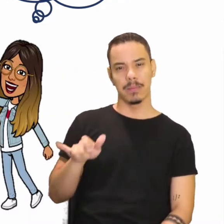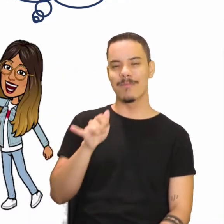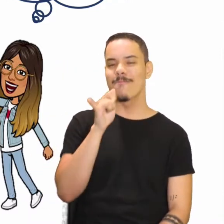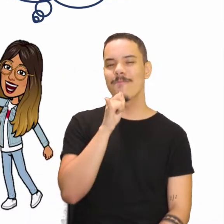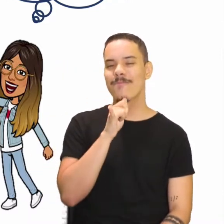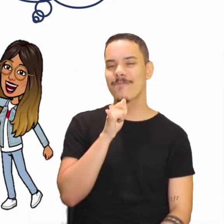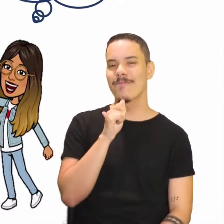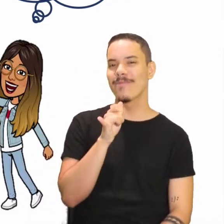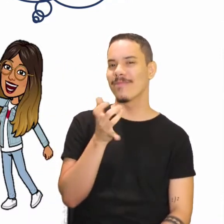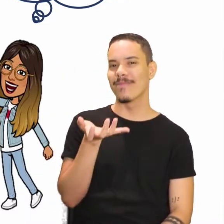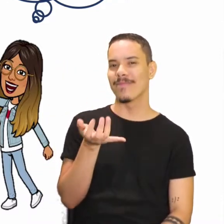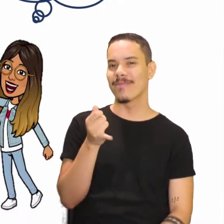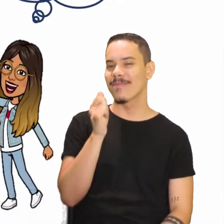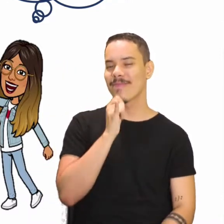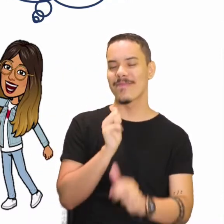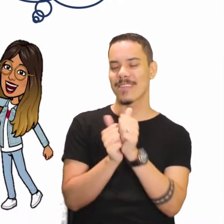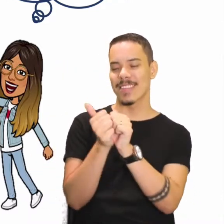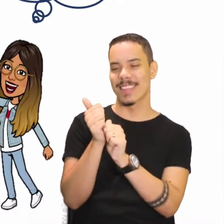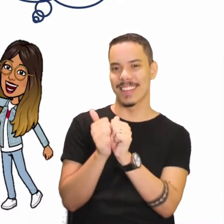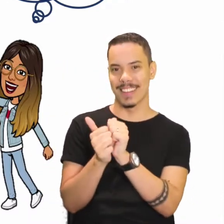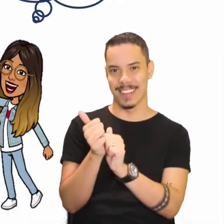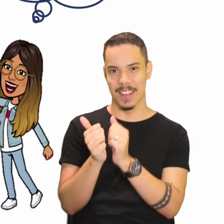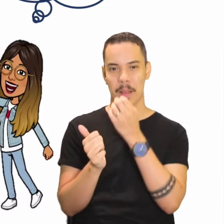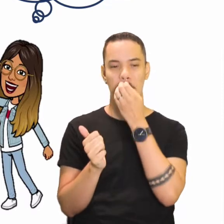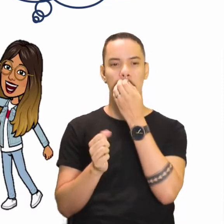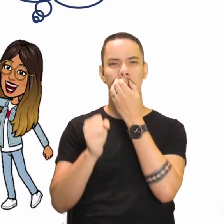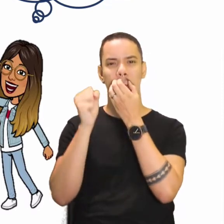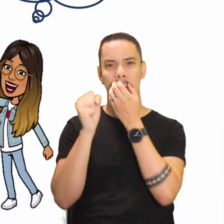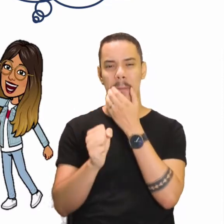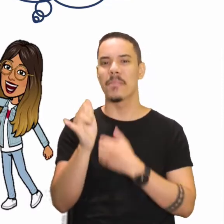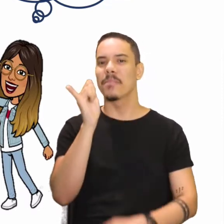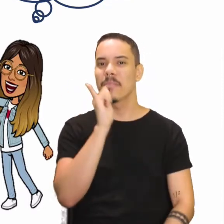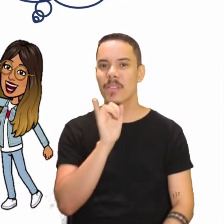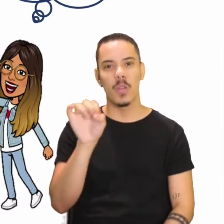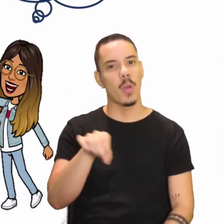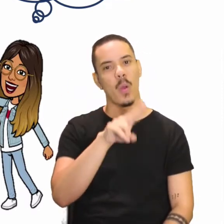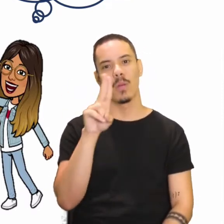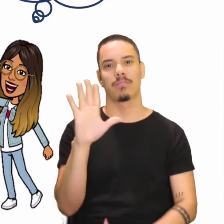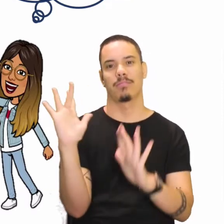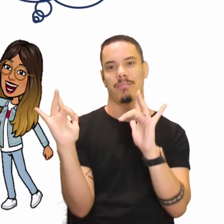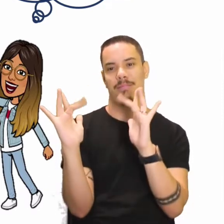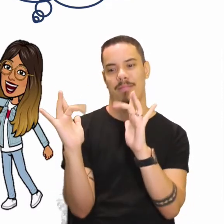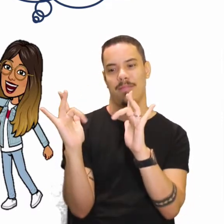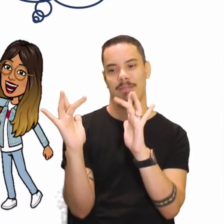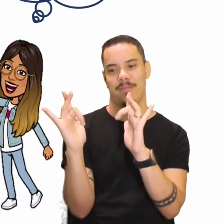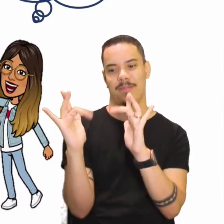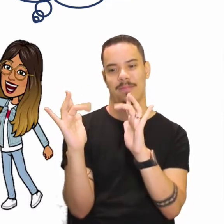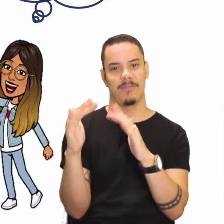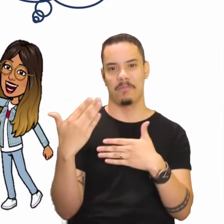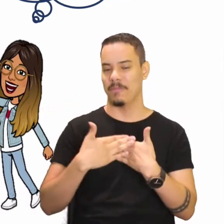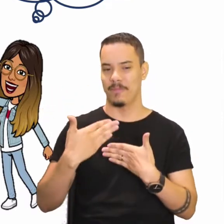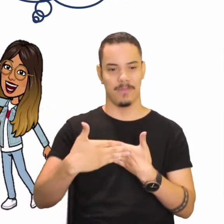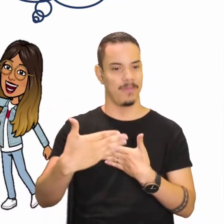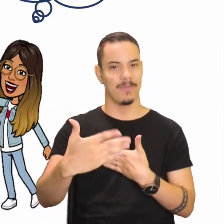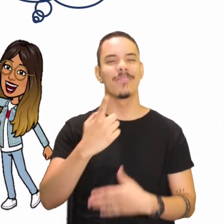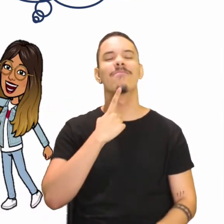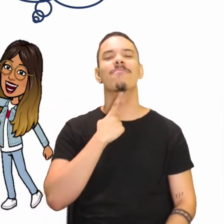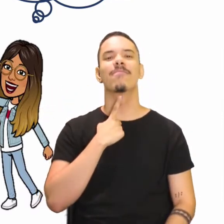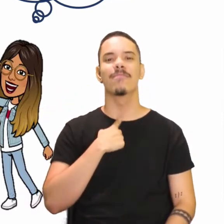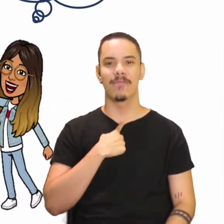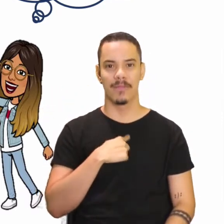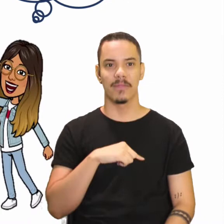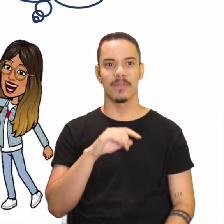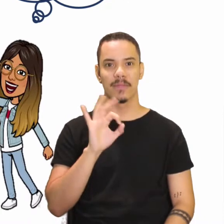ficar com a pessoa, tá bom? Pode ficar, pode namorar e assim por diante. beleza? Aquela